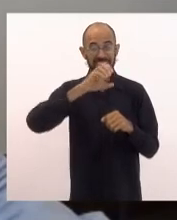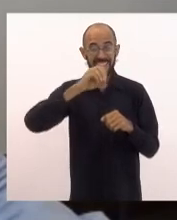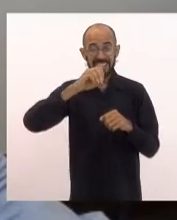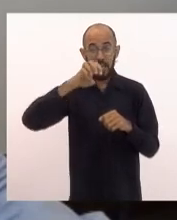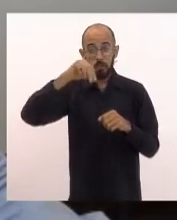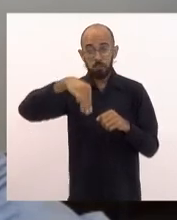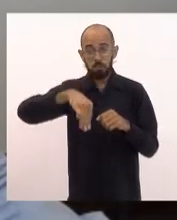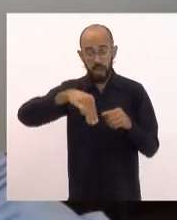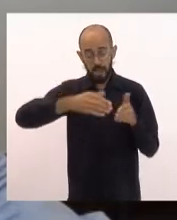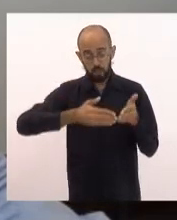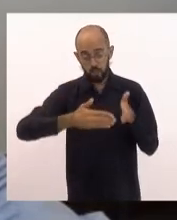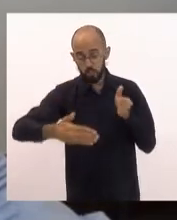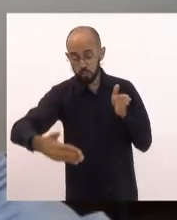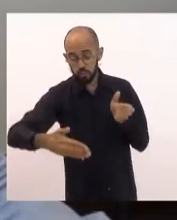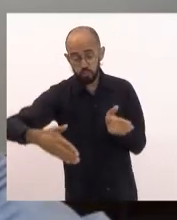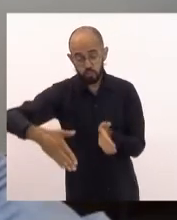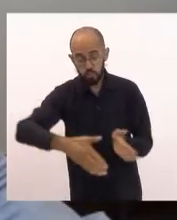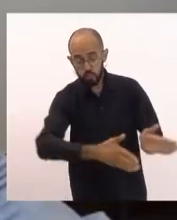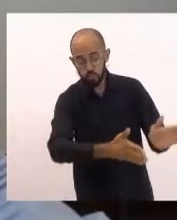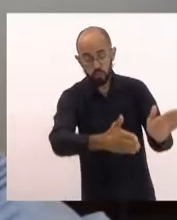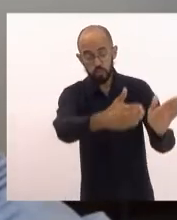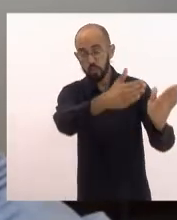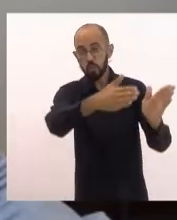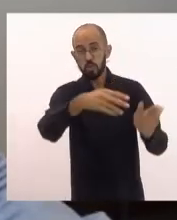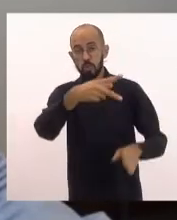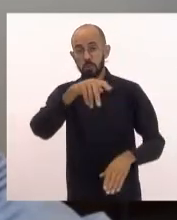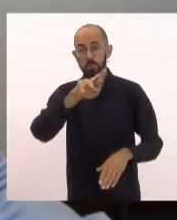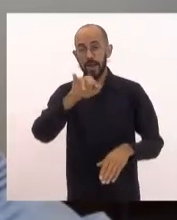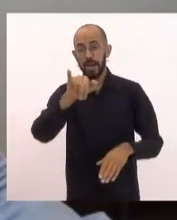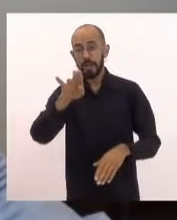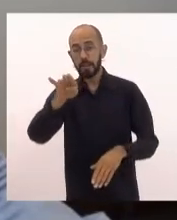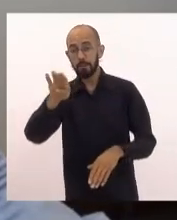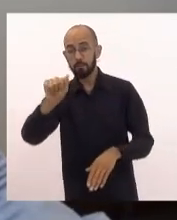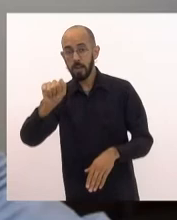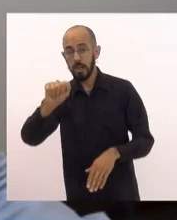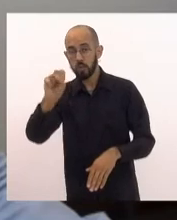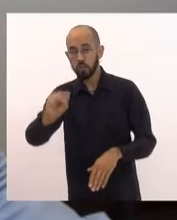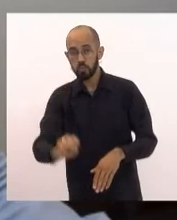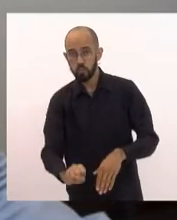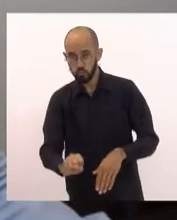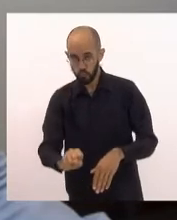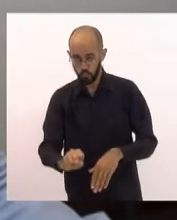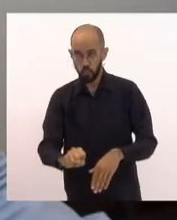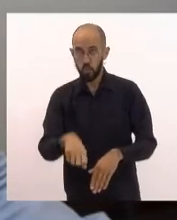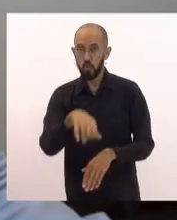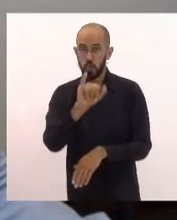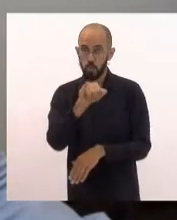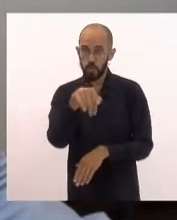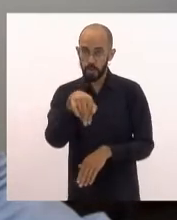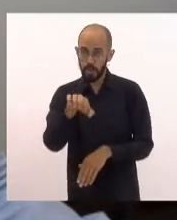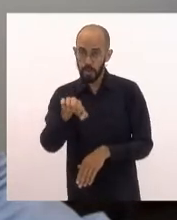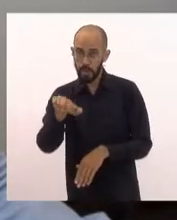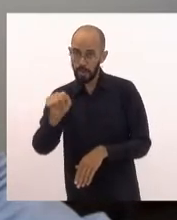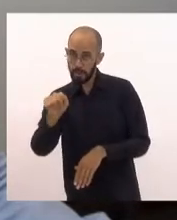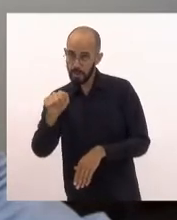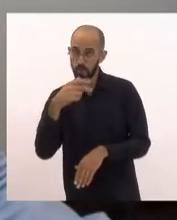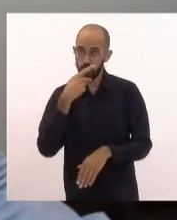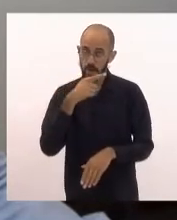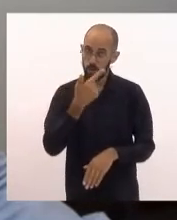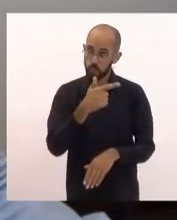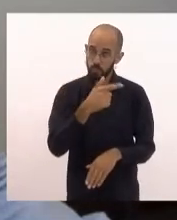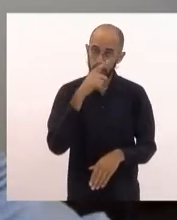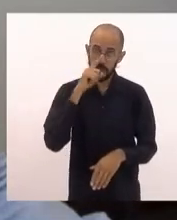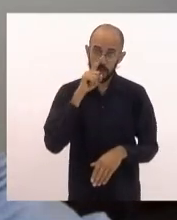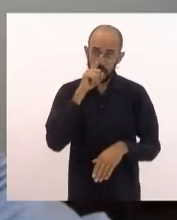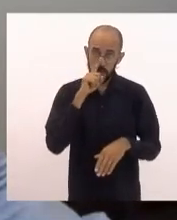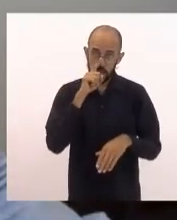do leito do Rio Paraíba do Sul. É muito grave aquela situação, ainda que o INEA tecnicamente diga que não há risco,